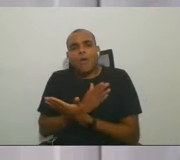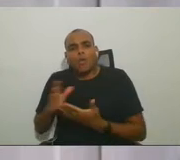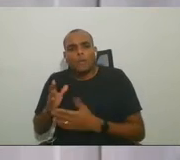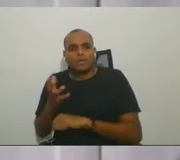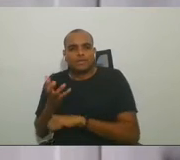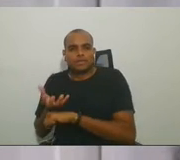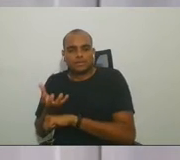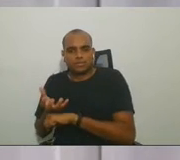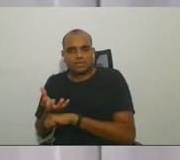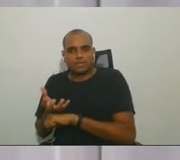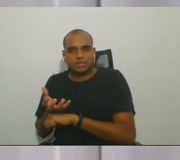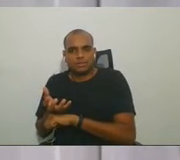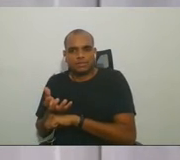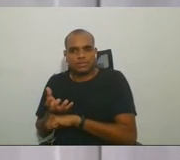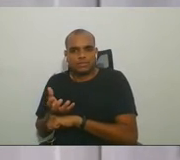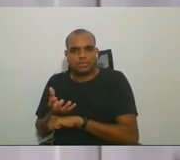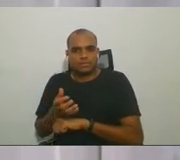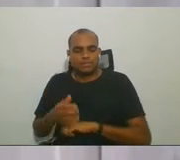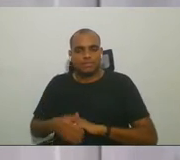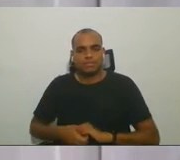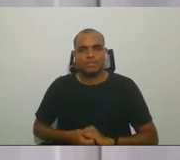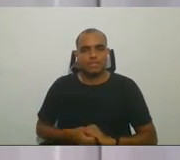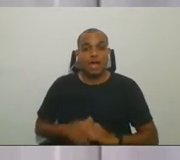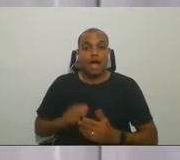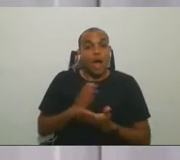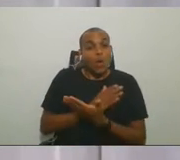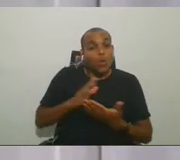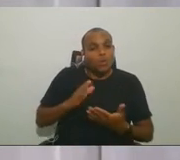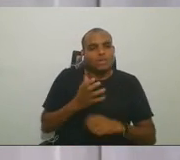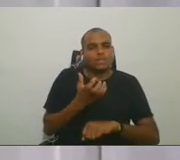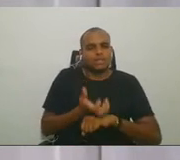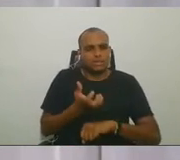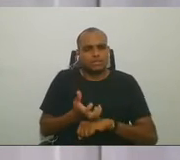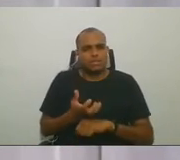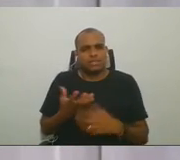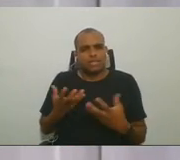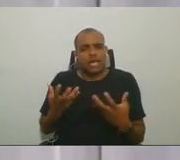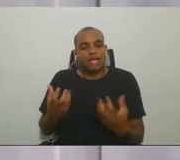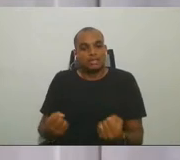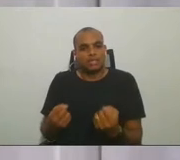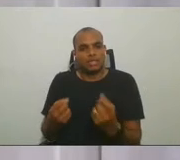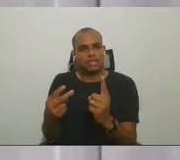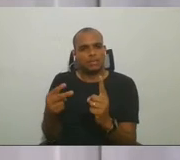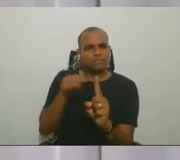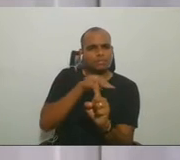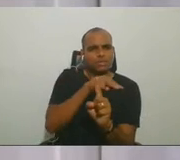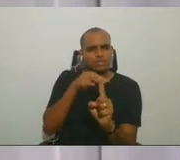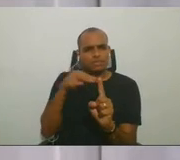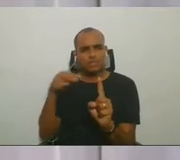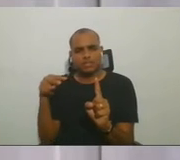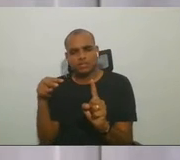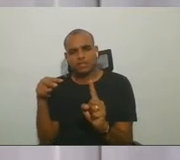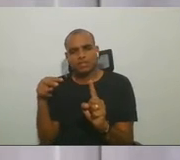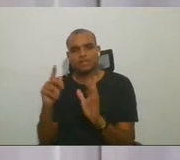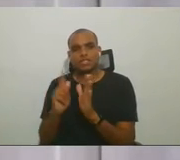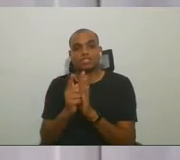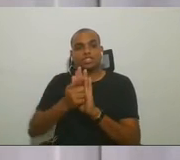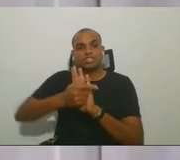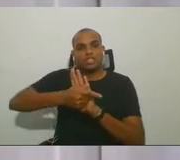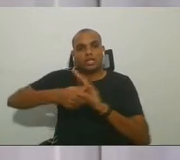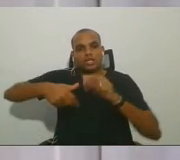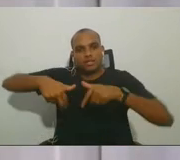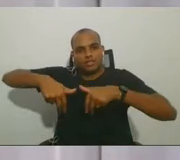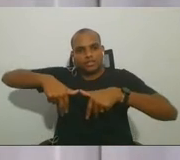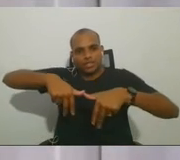disciplinas, enfim, que podem adotar o ponto de vista de gênero.